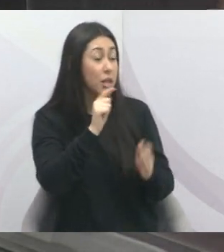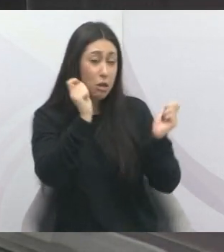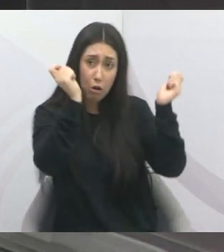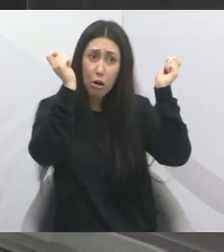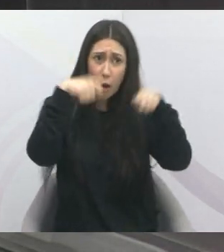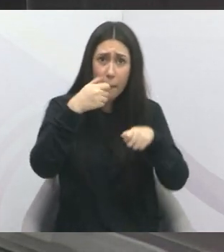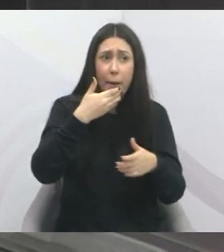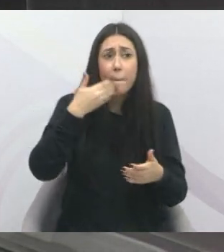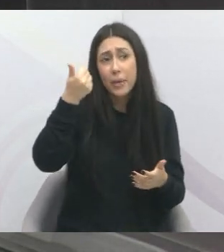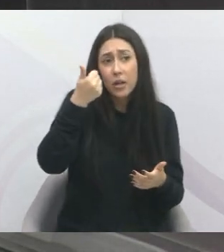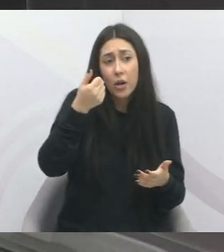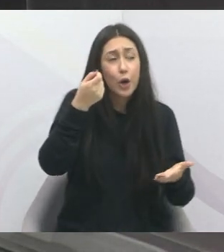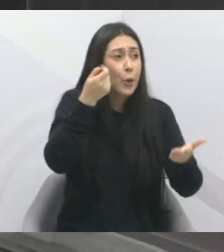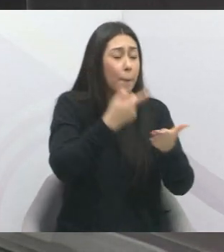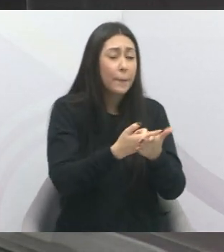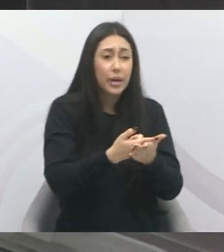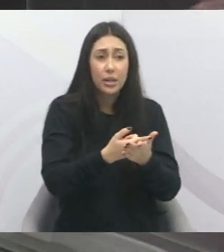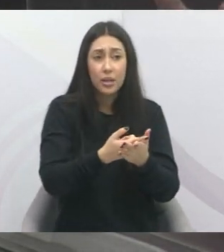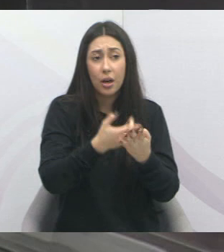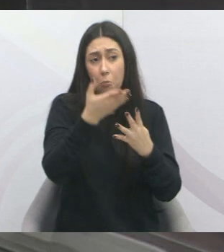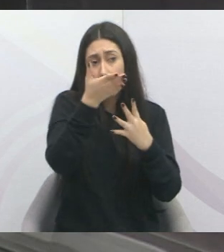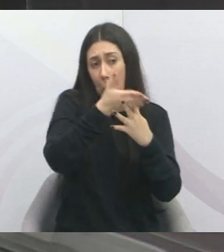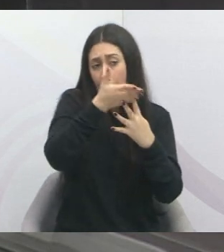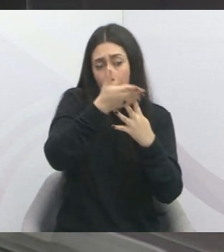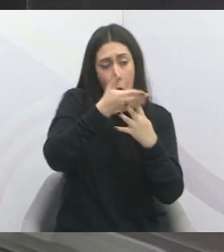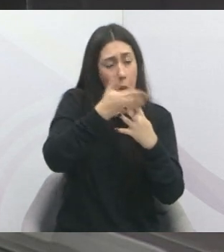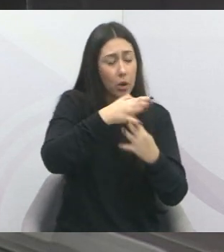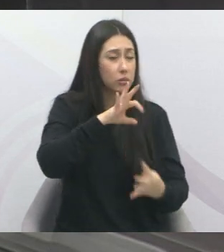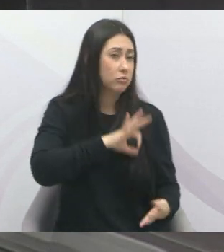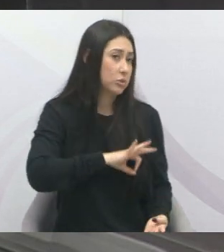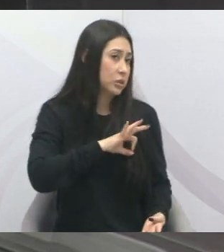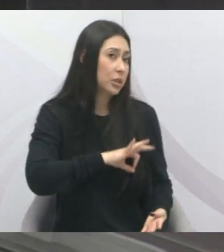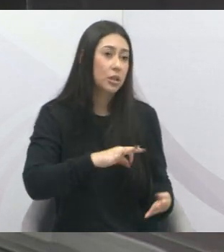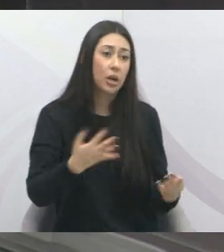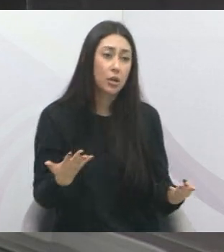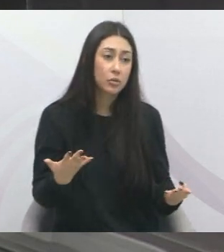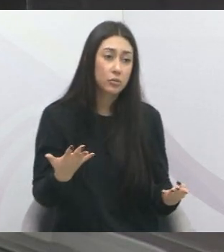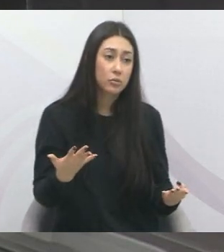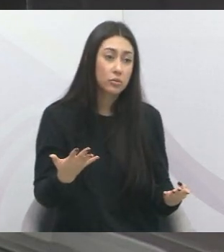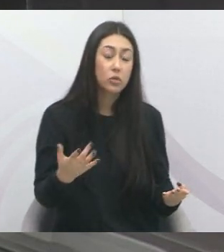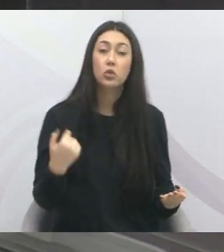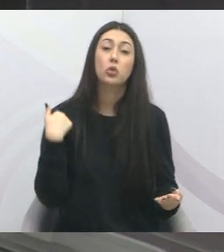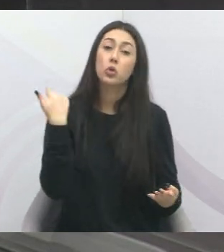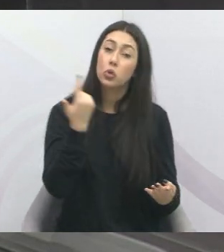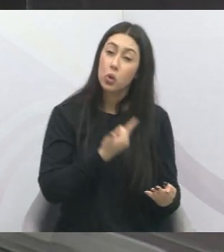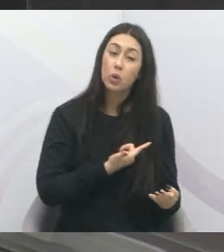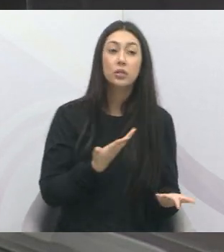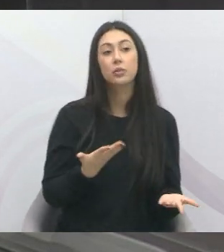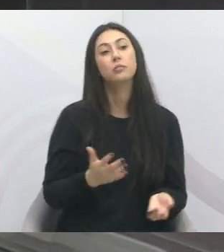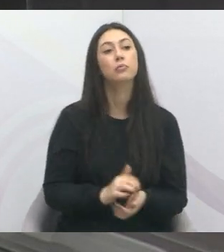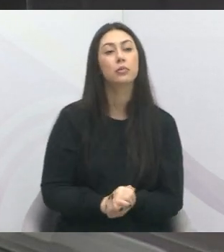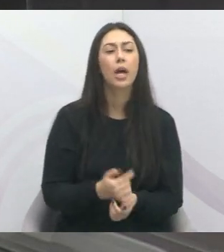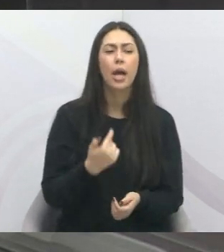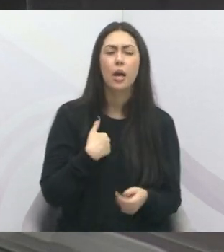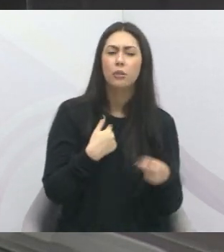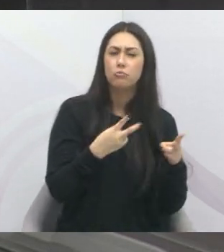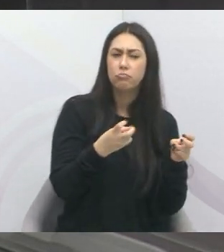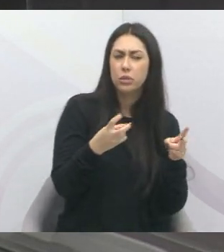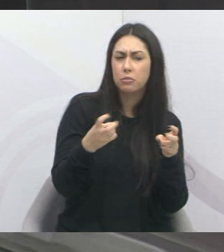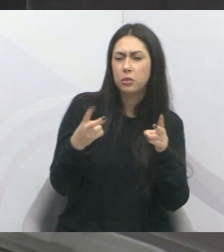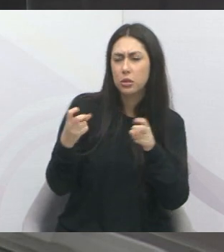40 horas lá e você vai pagar 1/4 do salário pela experiência que ele tem. Nós que estamos... Eu tenho levantado algumas coisas em